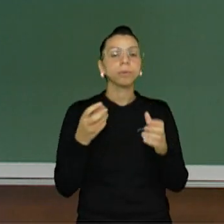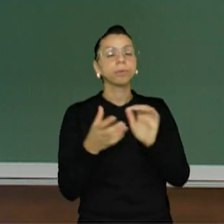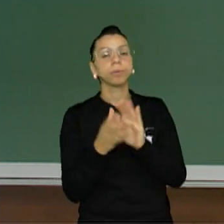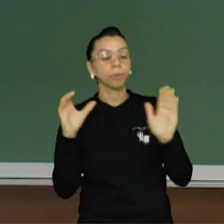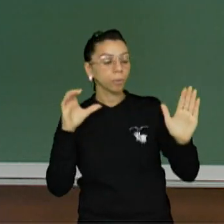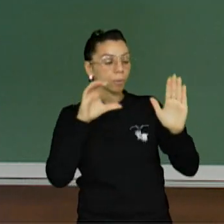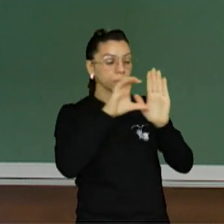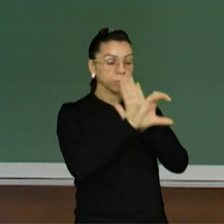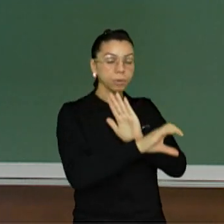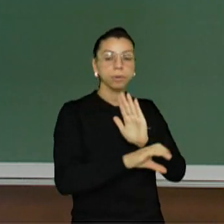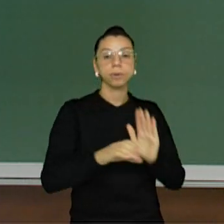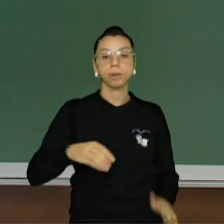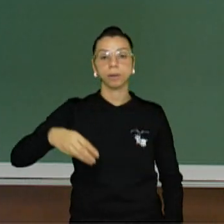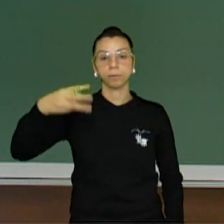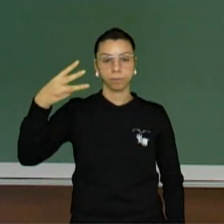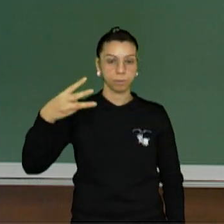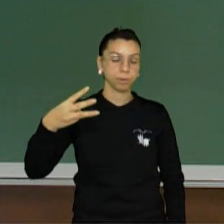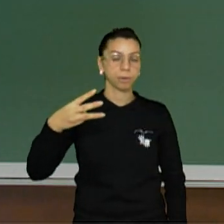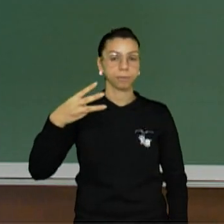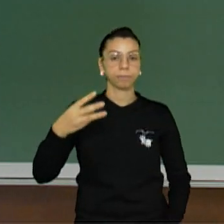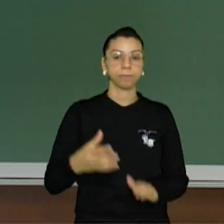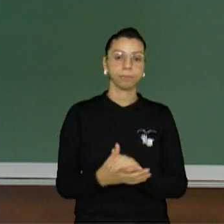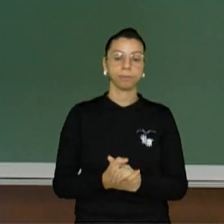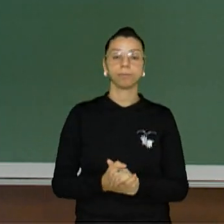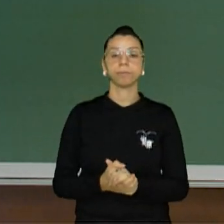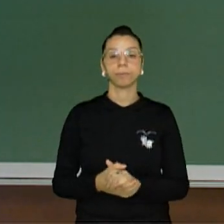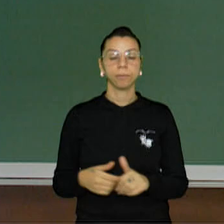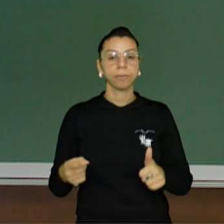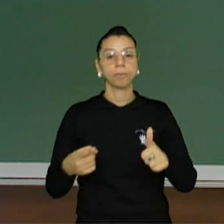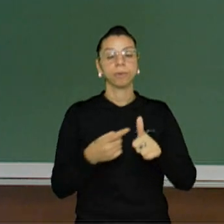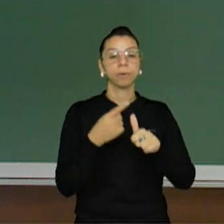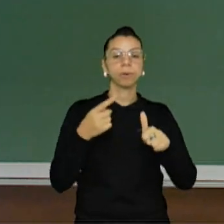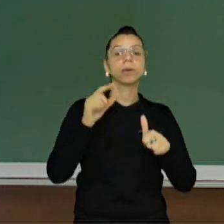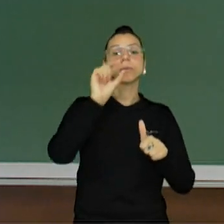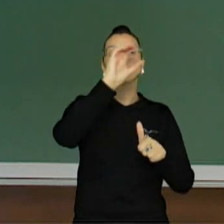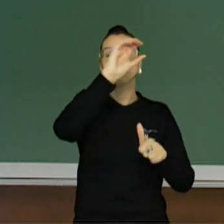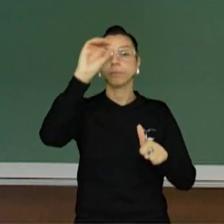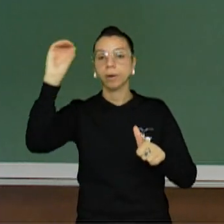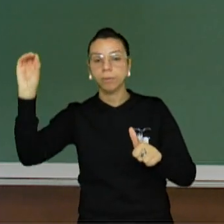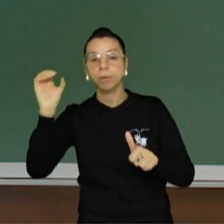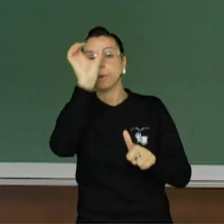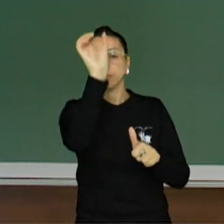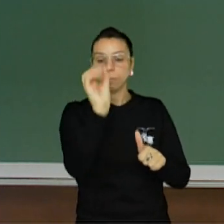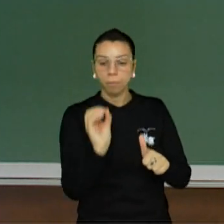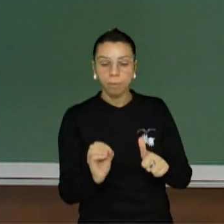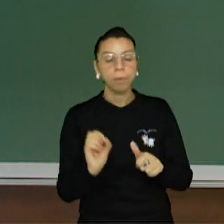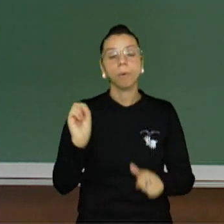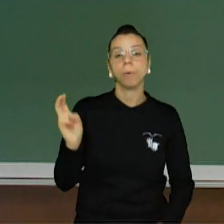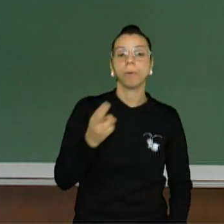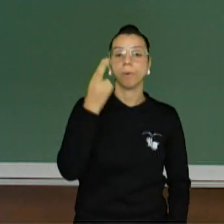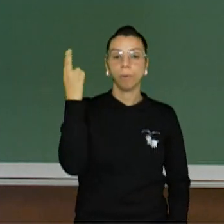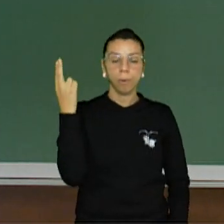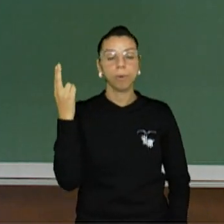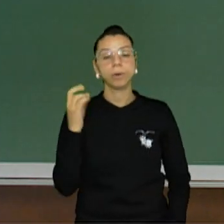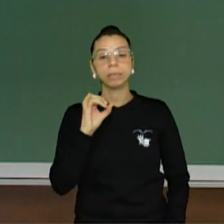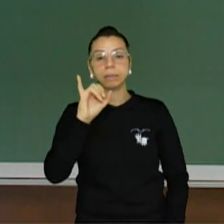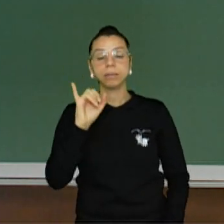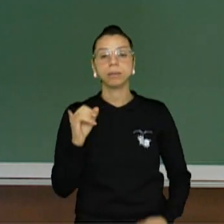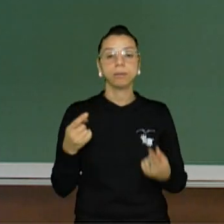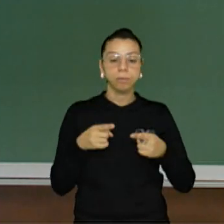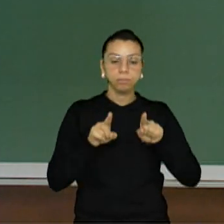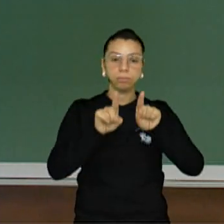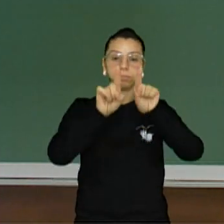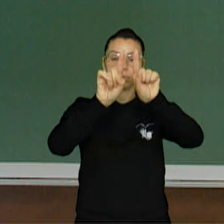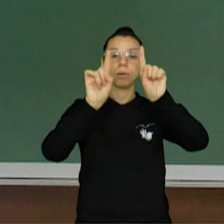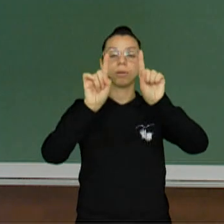das 3 propriedades que eu apliquei, que é a linha inteira ou coluna de zeros, aquele valor lá onde as linhas paralelas